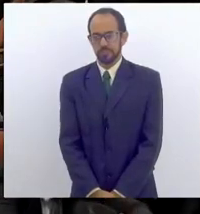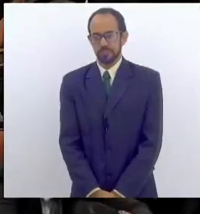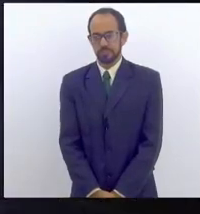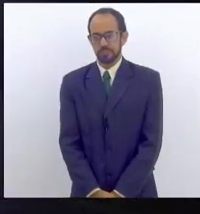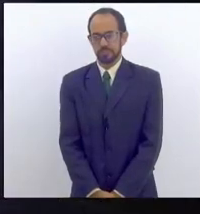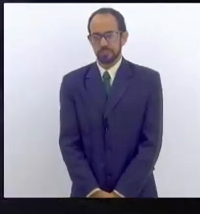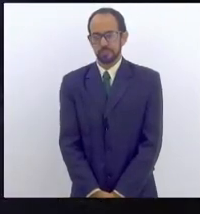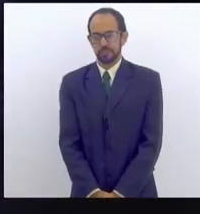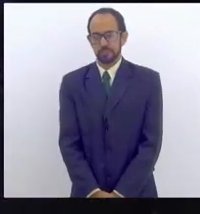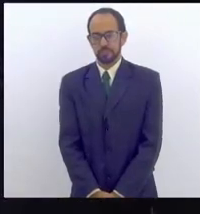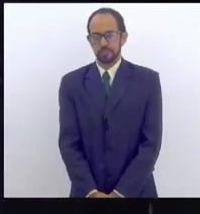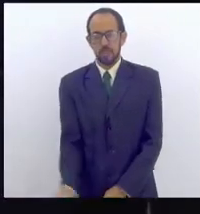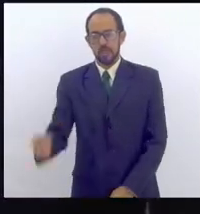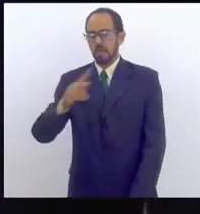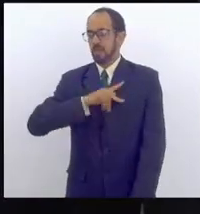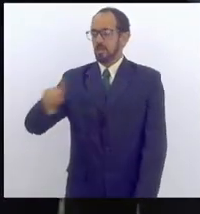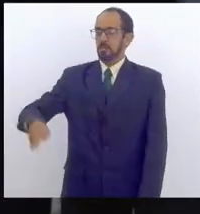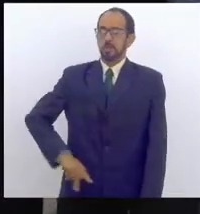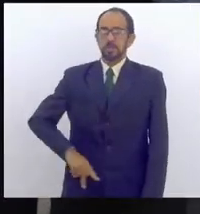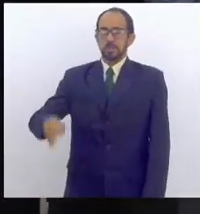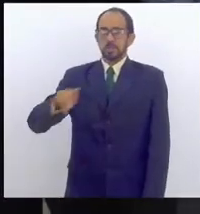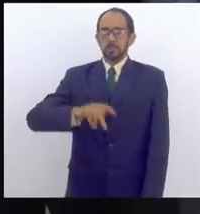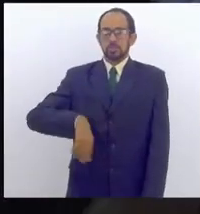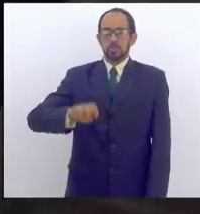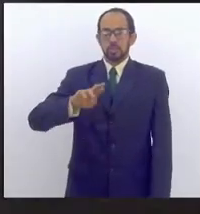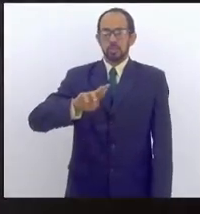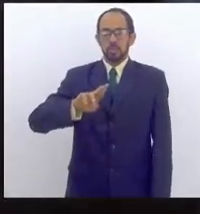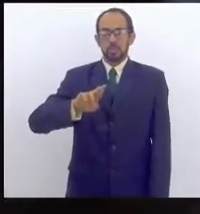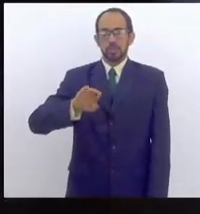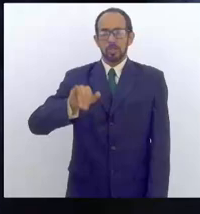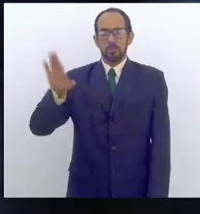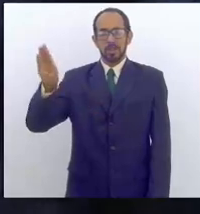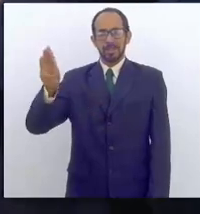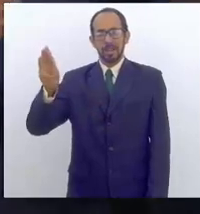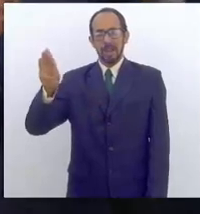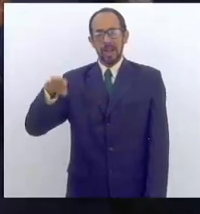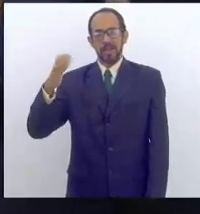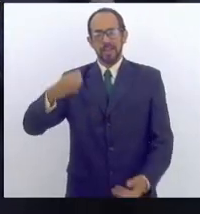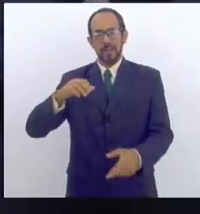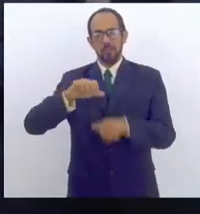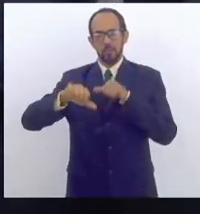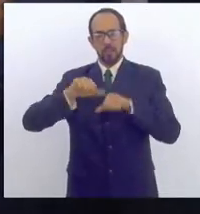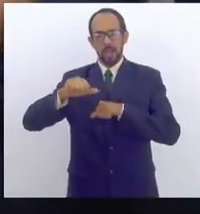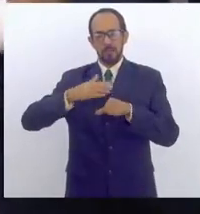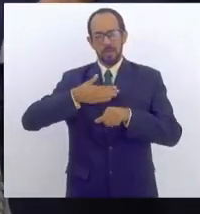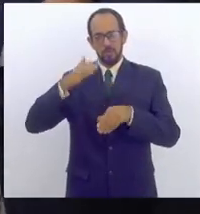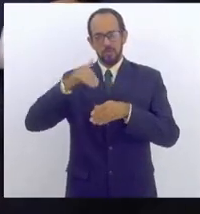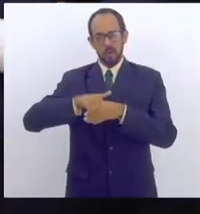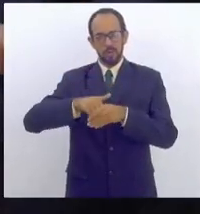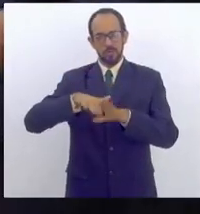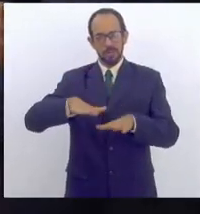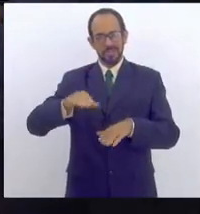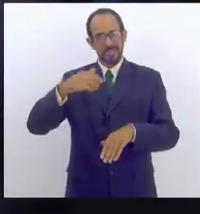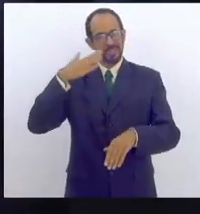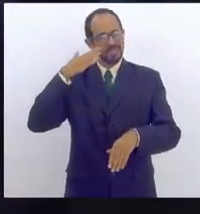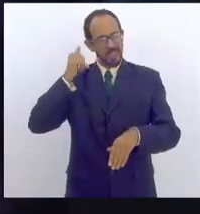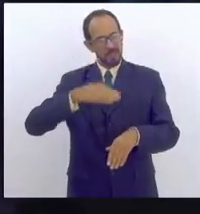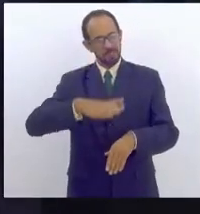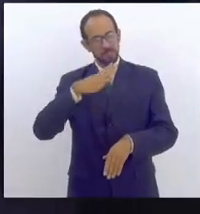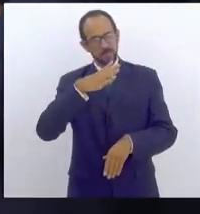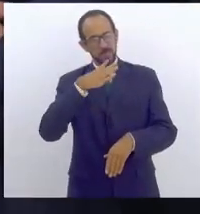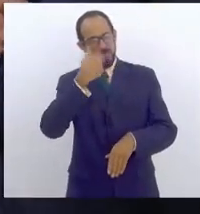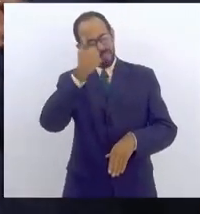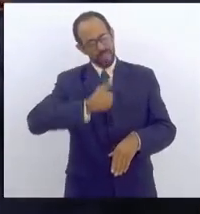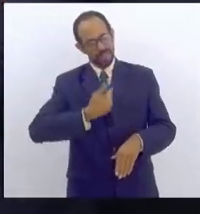Bittencourt. Presidente Rodrigo Bacelar está pedindo para eu não mudar meu voto, mas ele sabe e me conhece. Como eu já disse aqui, eu não vou